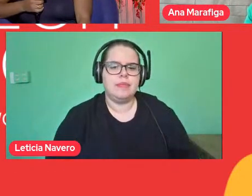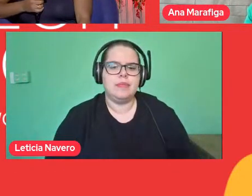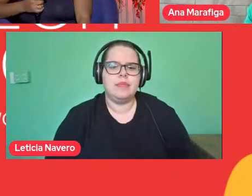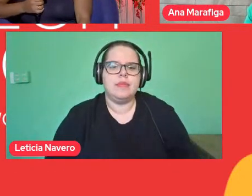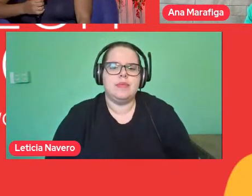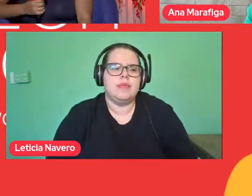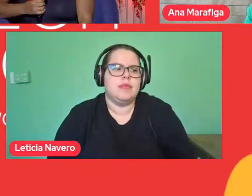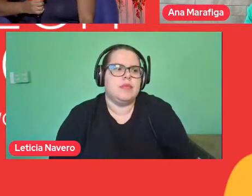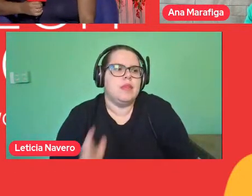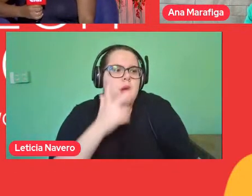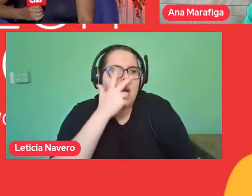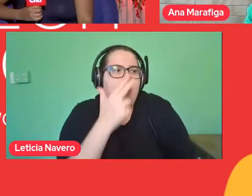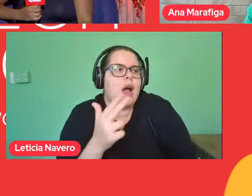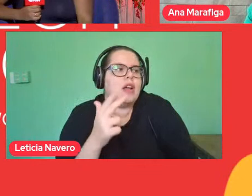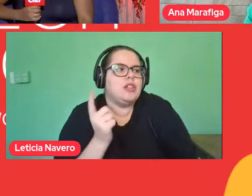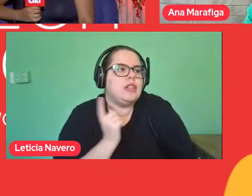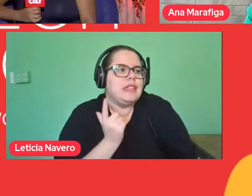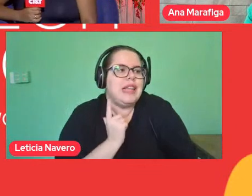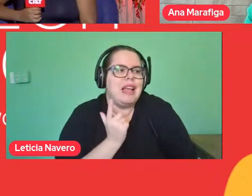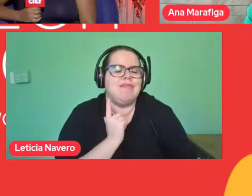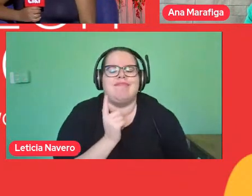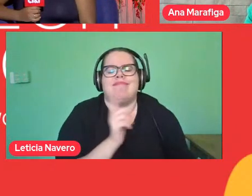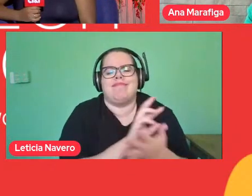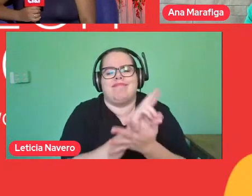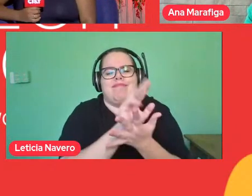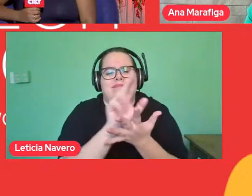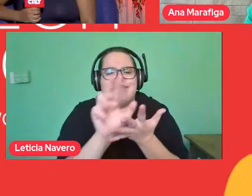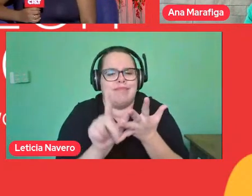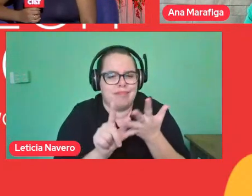Ah, eu acho que tem vários, né? Assim,